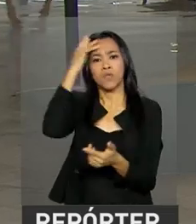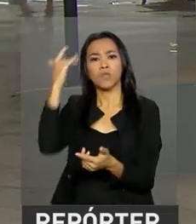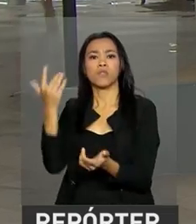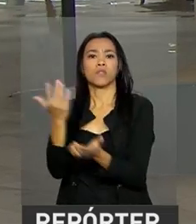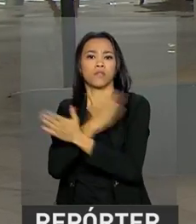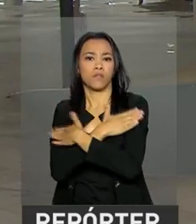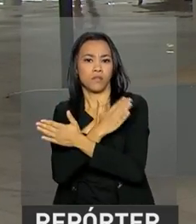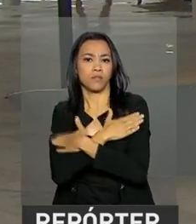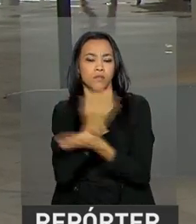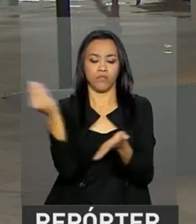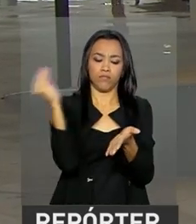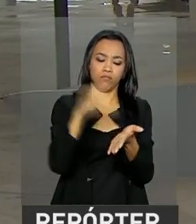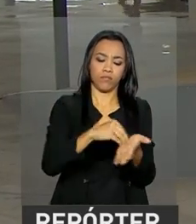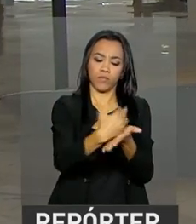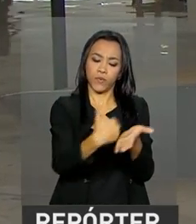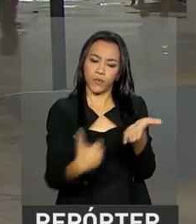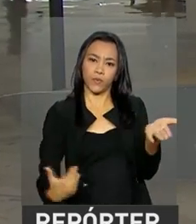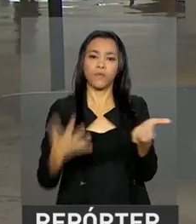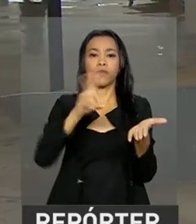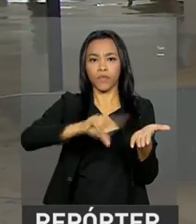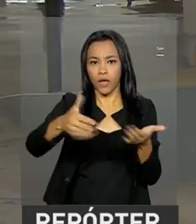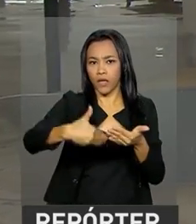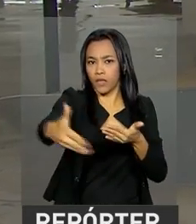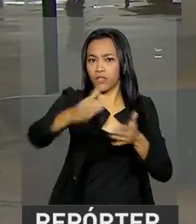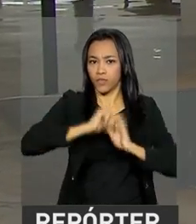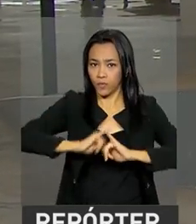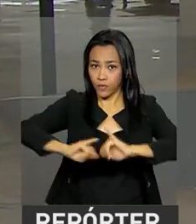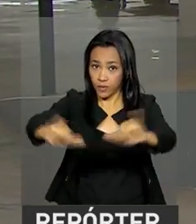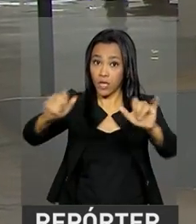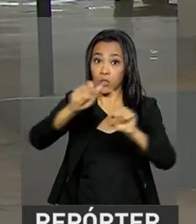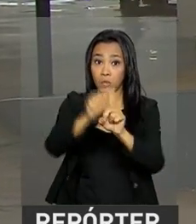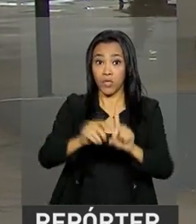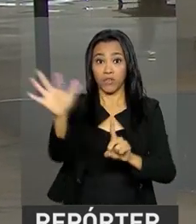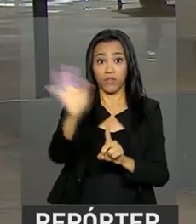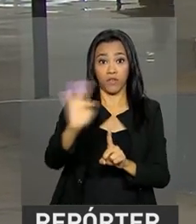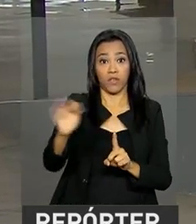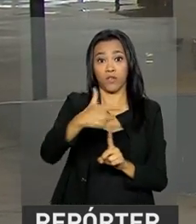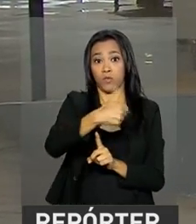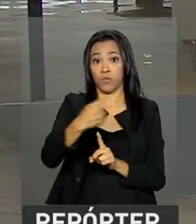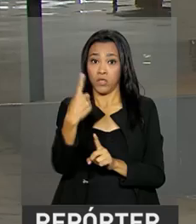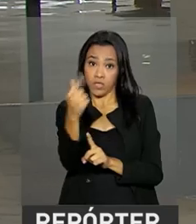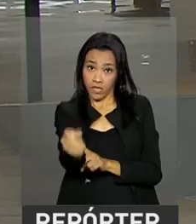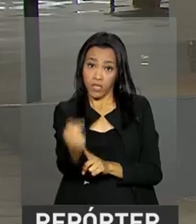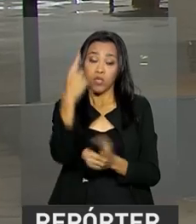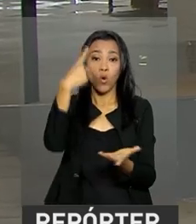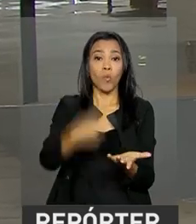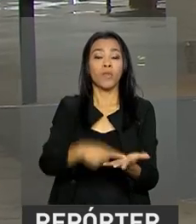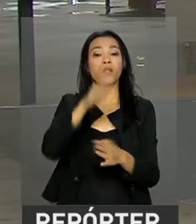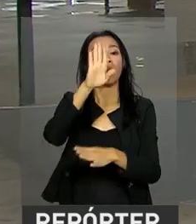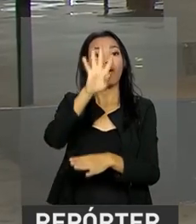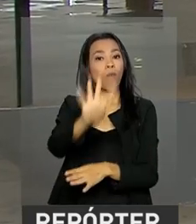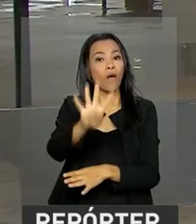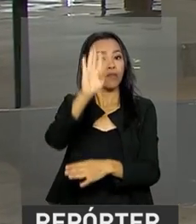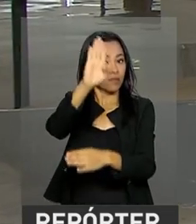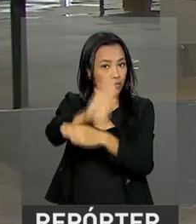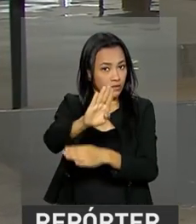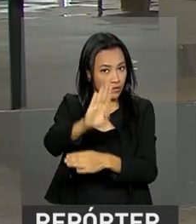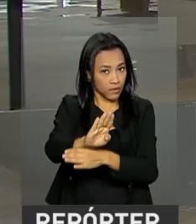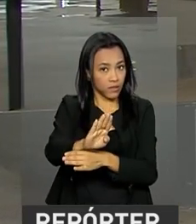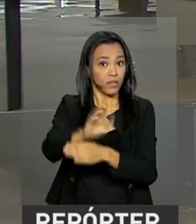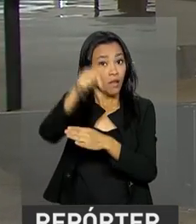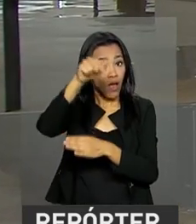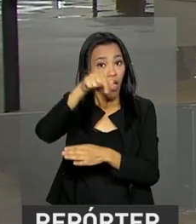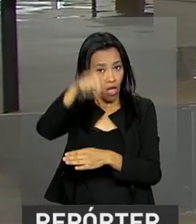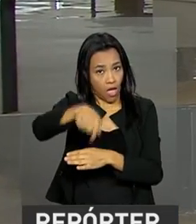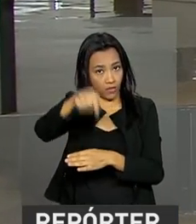país referente ao mês de fevereiro de 2017 esse anúncio ele tá marcado paraas 4 horas da tarde vai ser feito aqui no